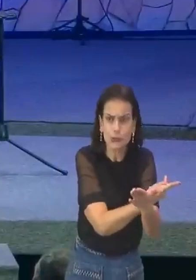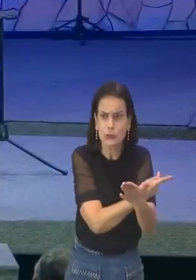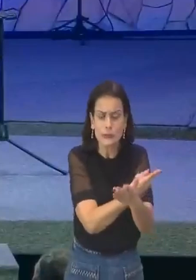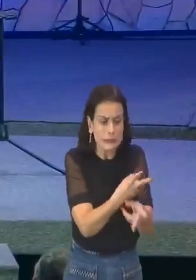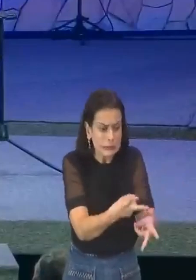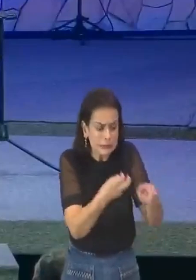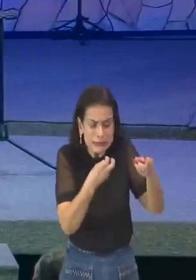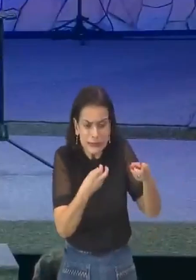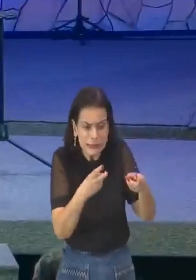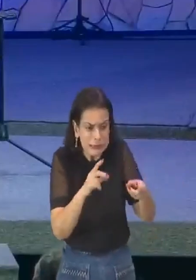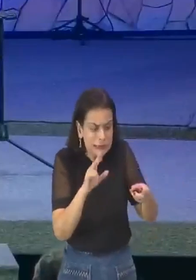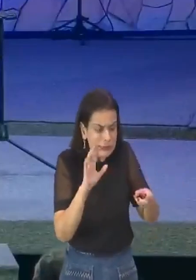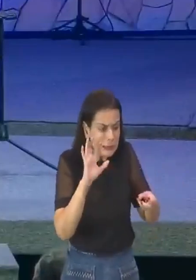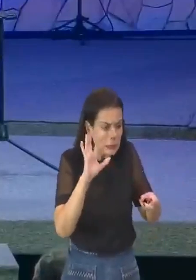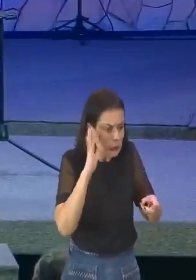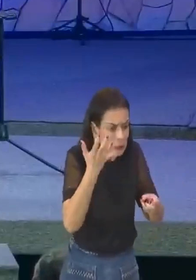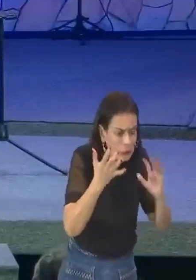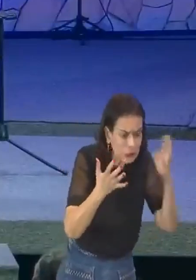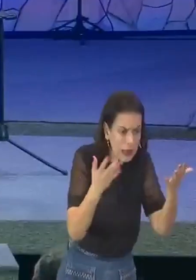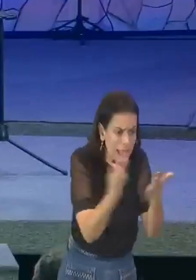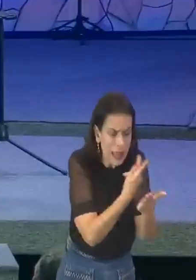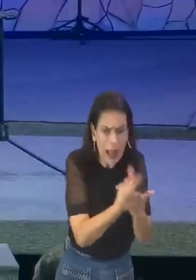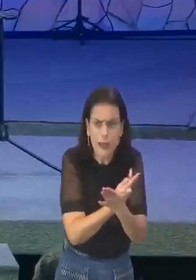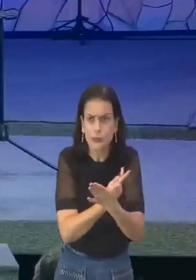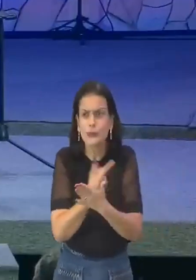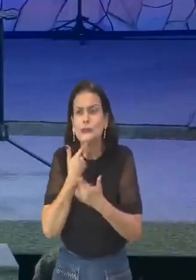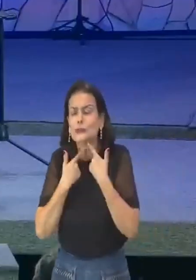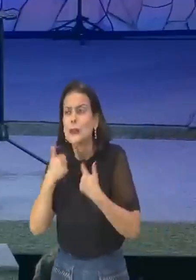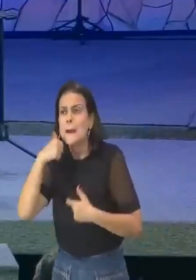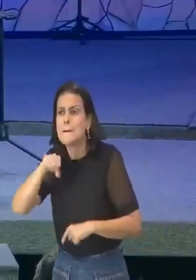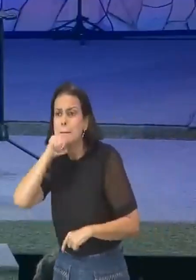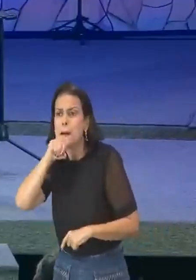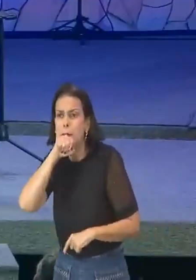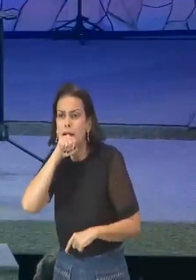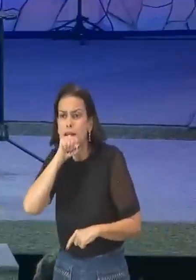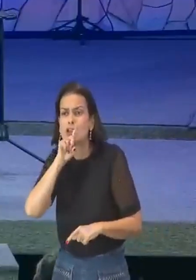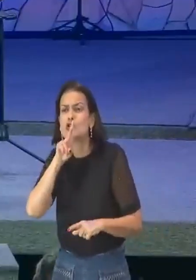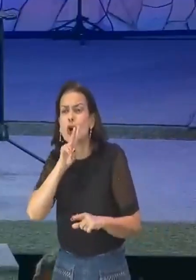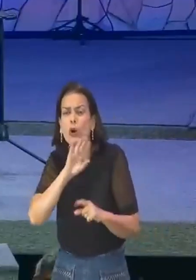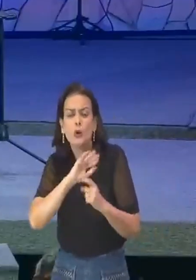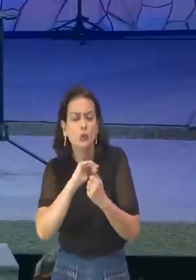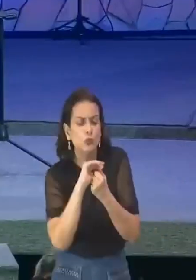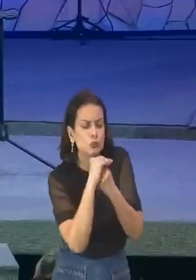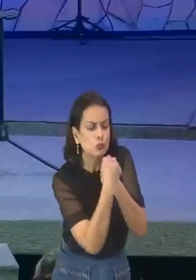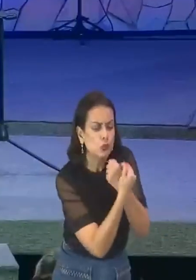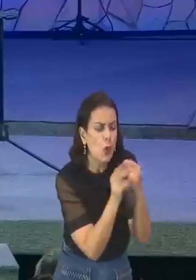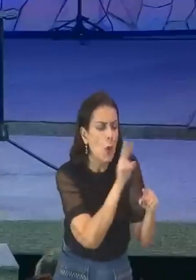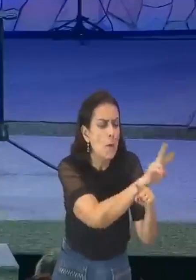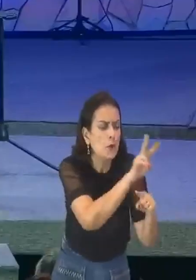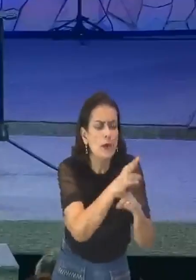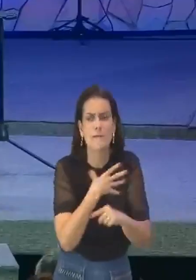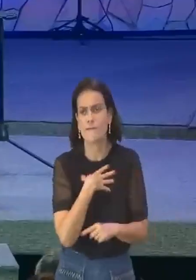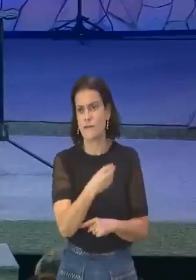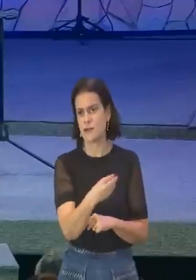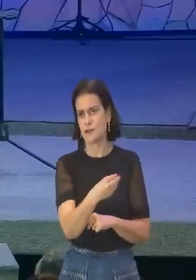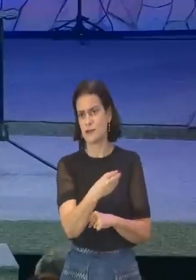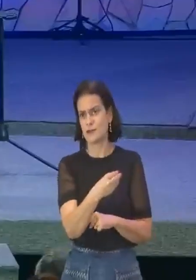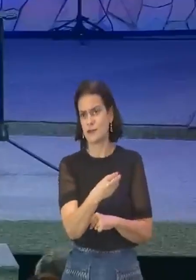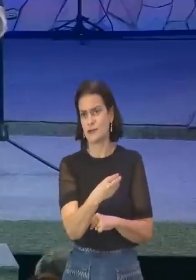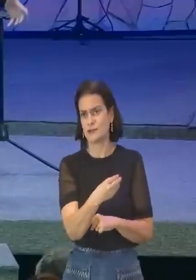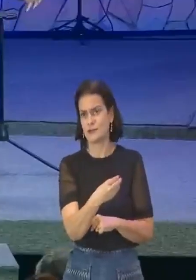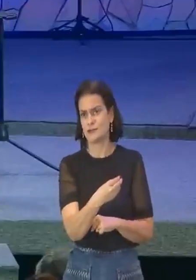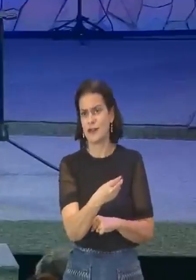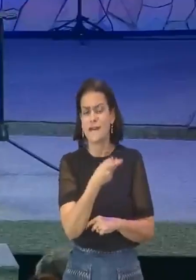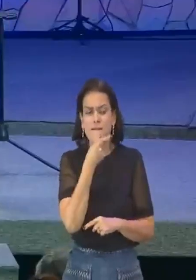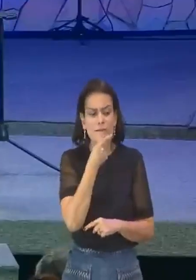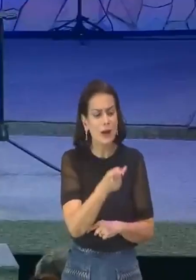está tomando decisões erradas, e o desejo da mãe é só envolver o seu filho, é só esticar os seus braços e